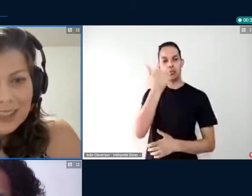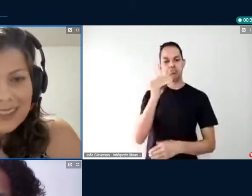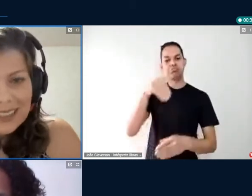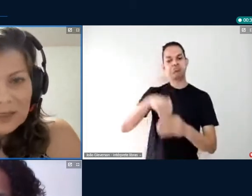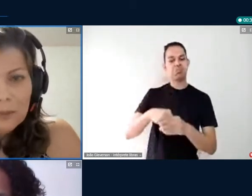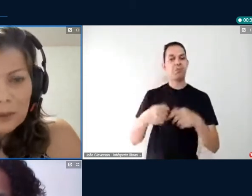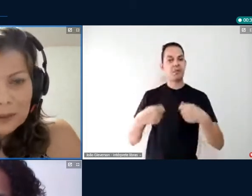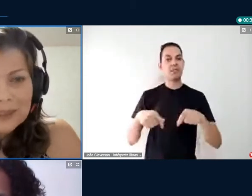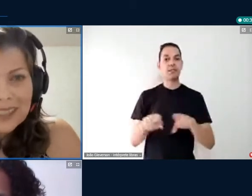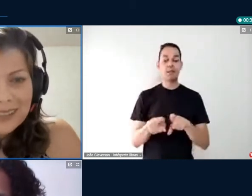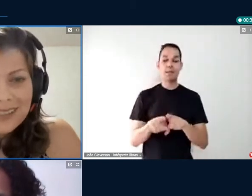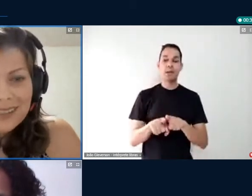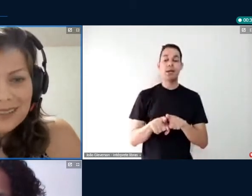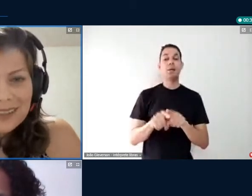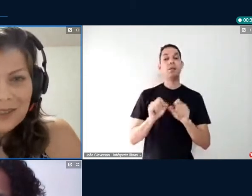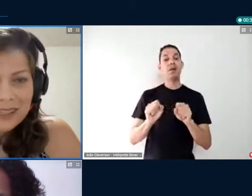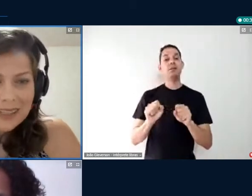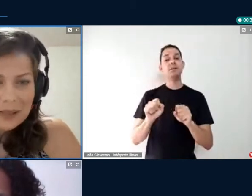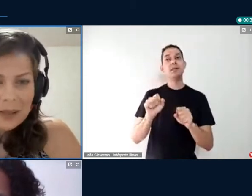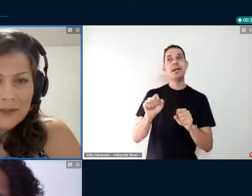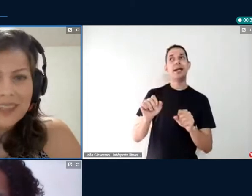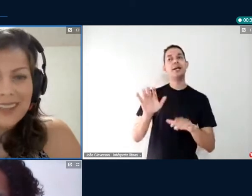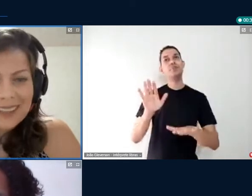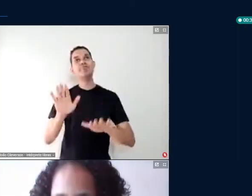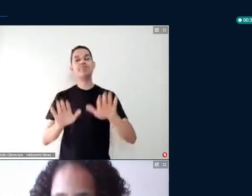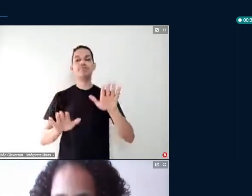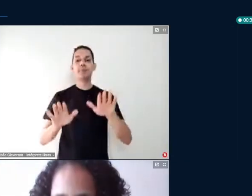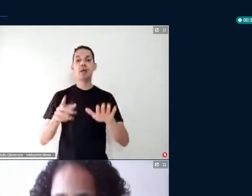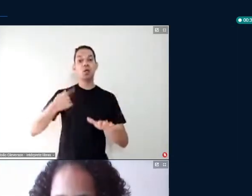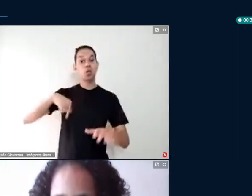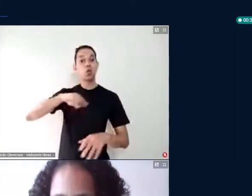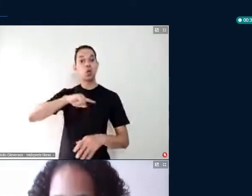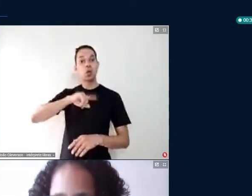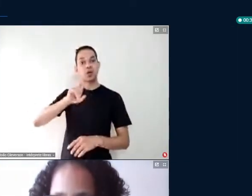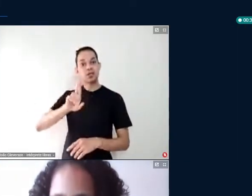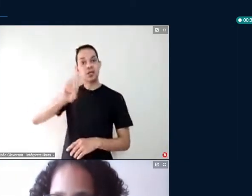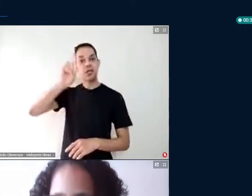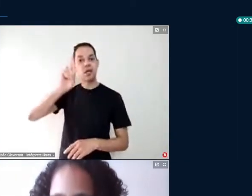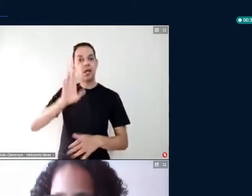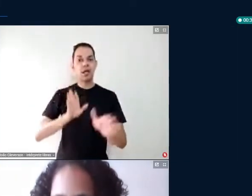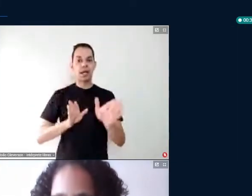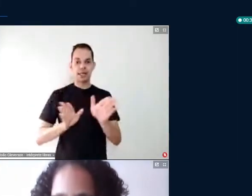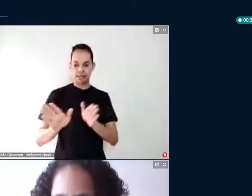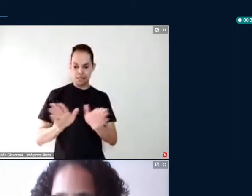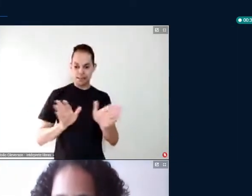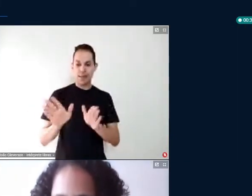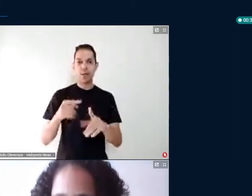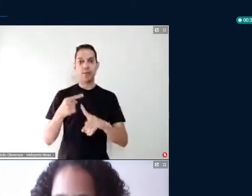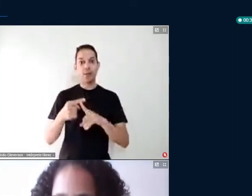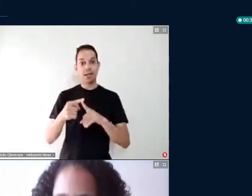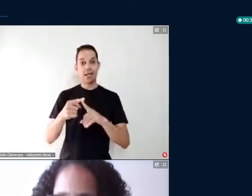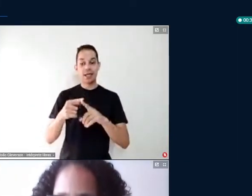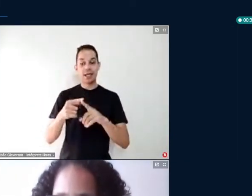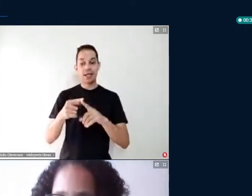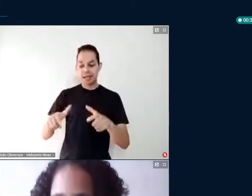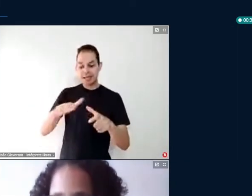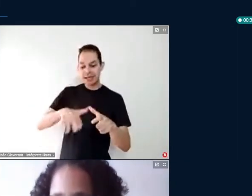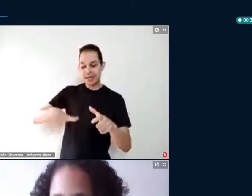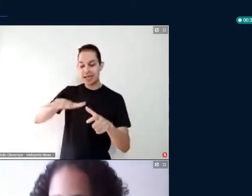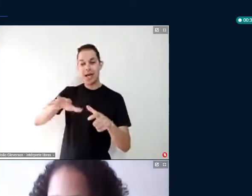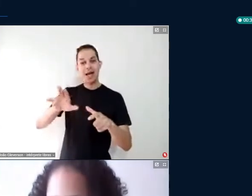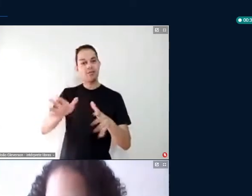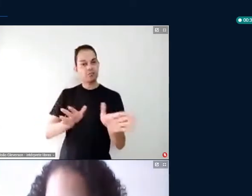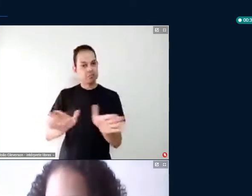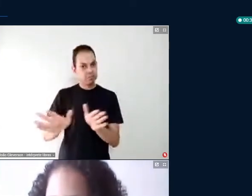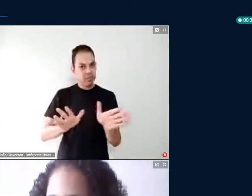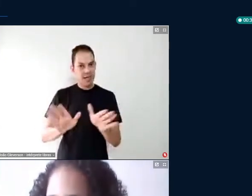esteja ali um pouco nas nossas mãos ali da acessibilidade, já que é ali que está a questão